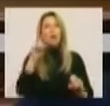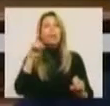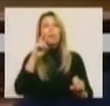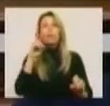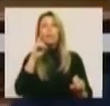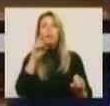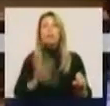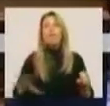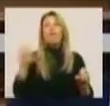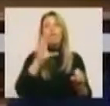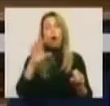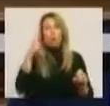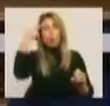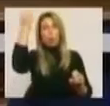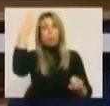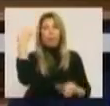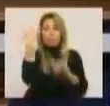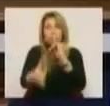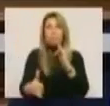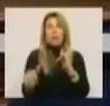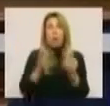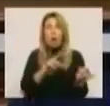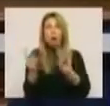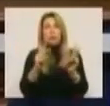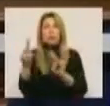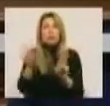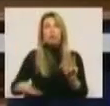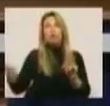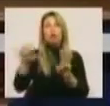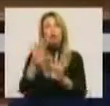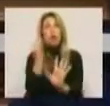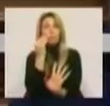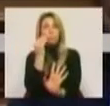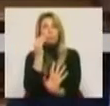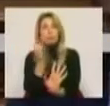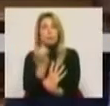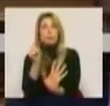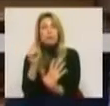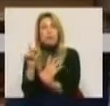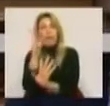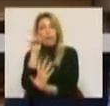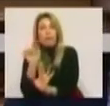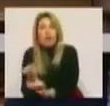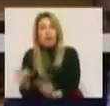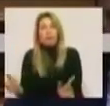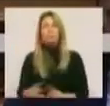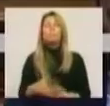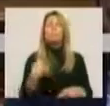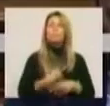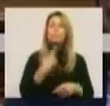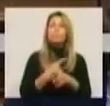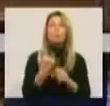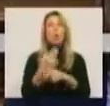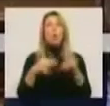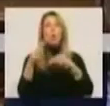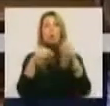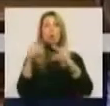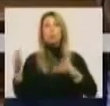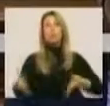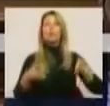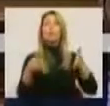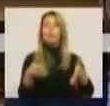da perigosidade destas alterações dos espaços que habitam. Também não raras vezes a construção destas vias tem, na sua